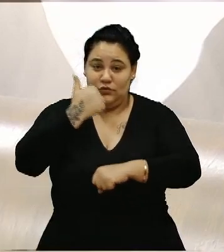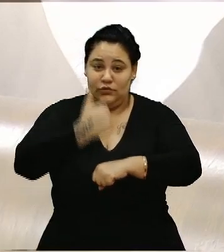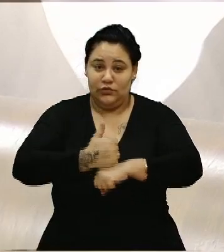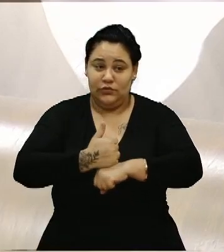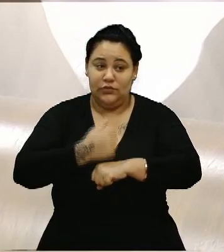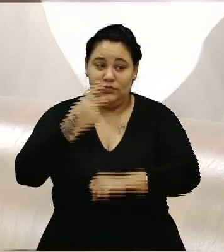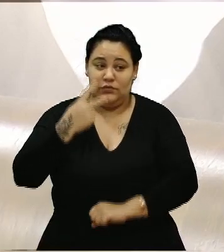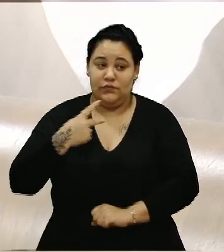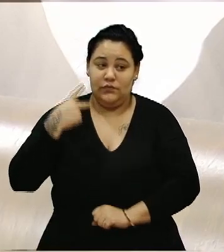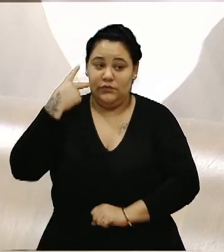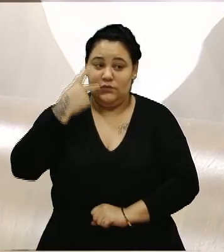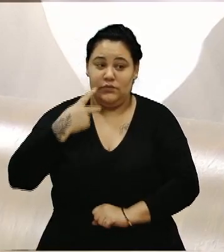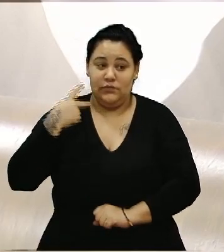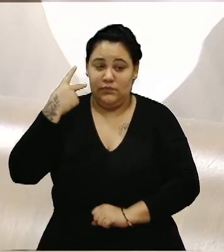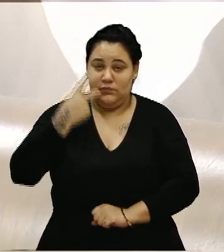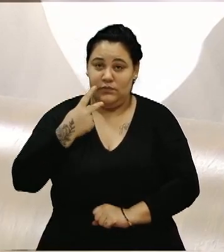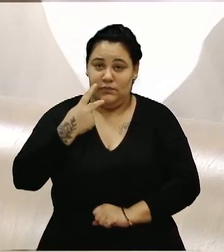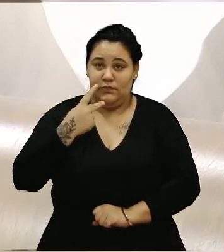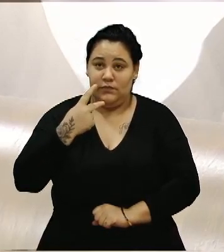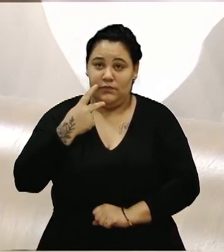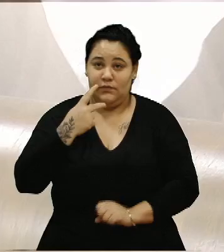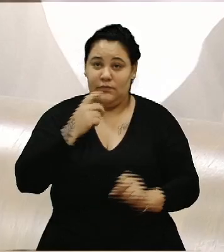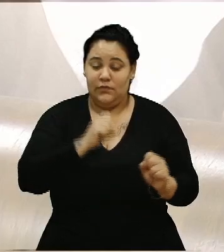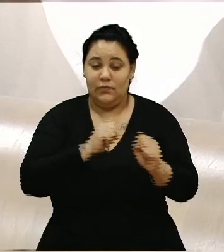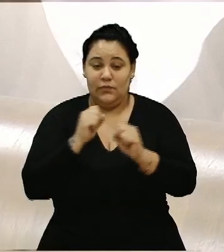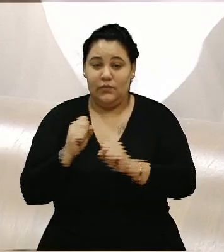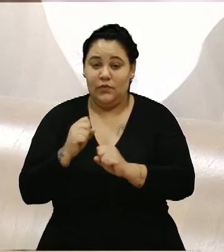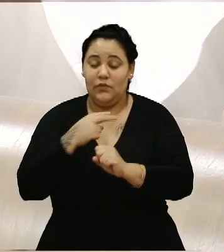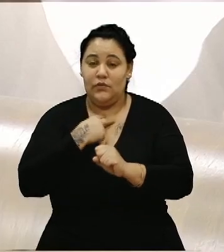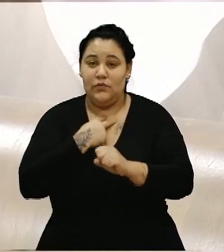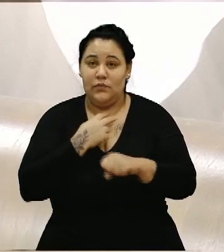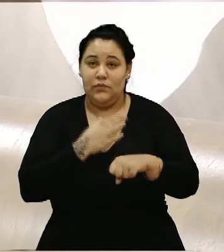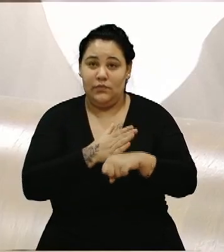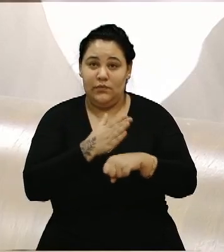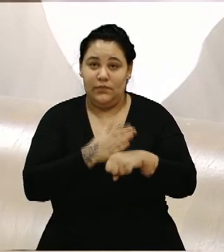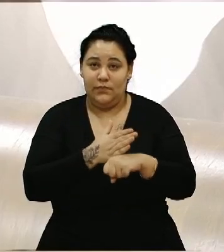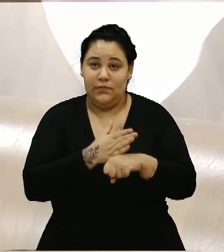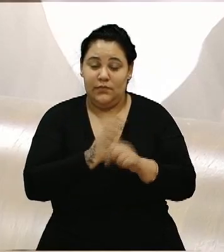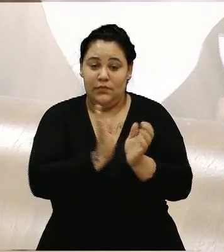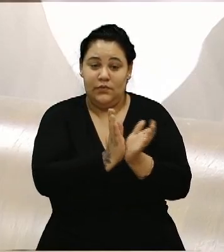impedido de votar, o qual não poderá integrar a comissão processante.